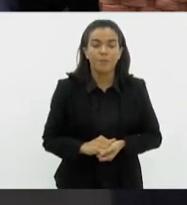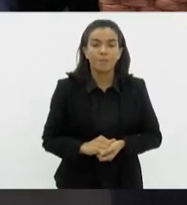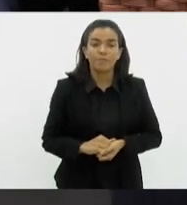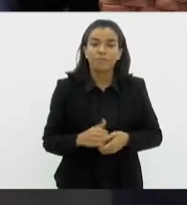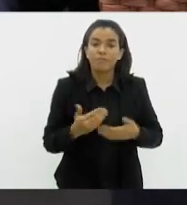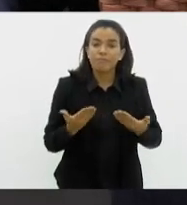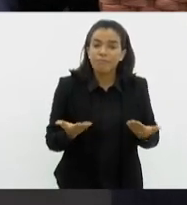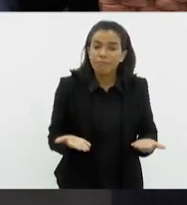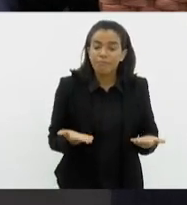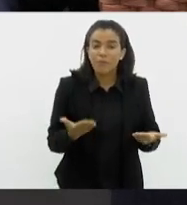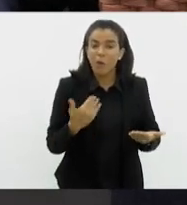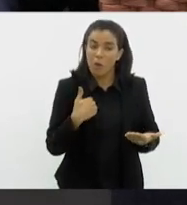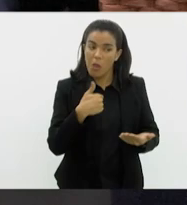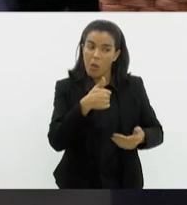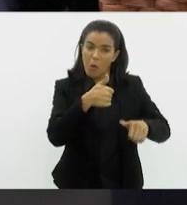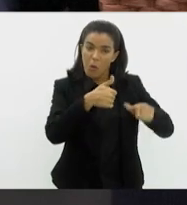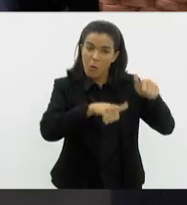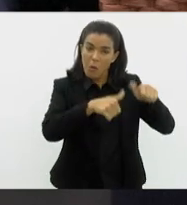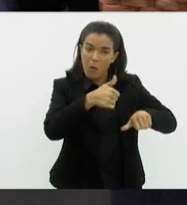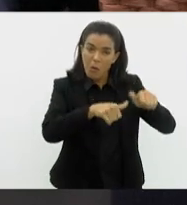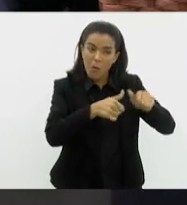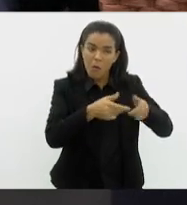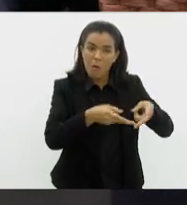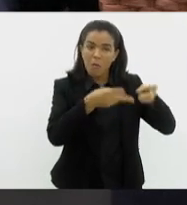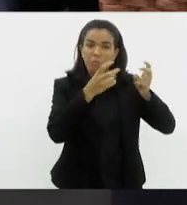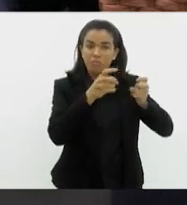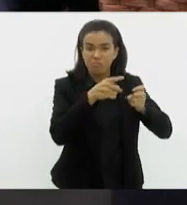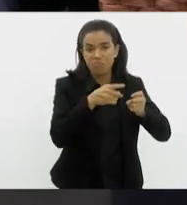Então, a avaliação é que as emendas contribuem com o projeto.